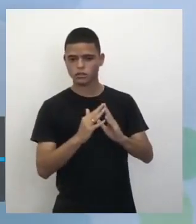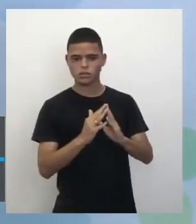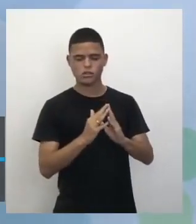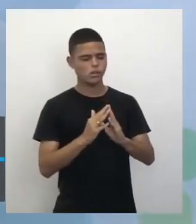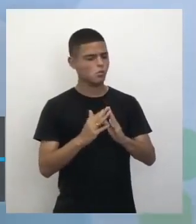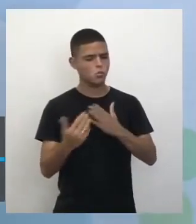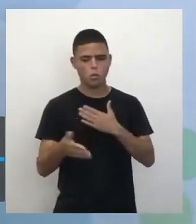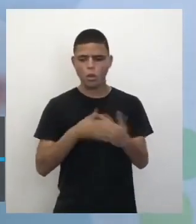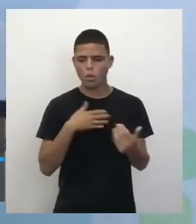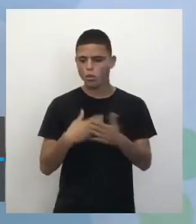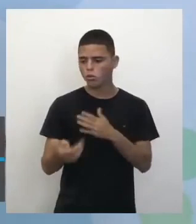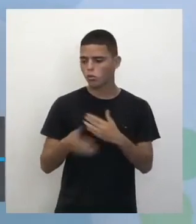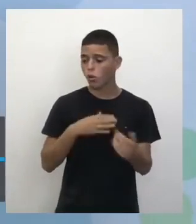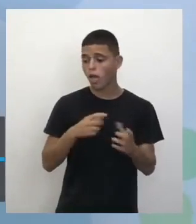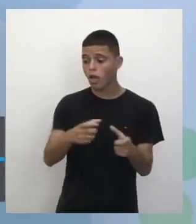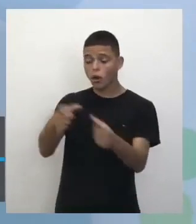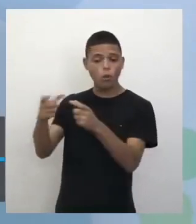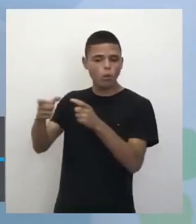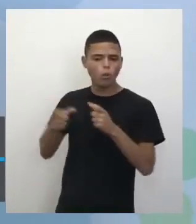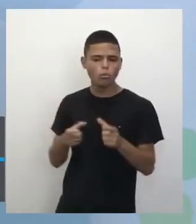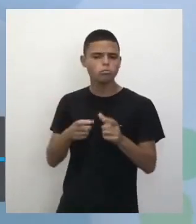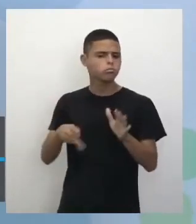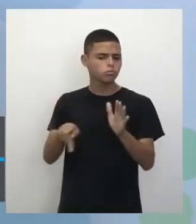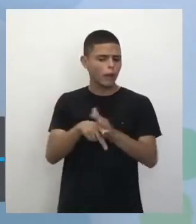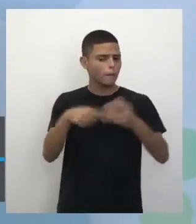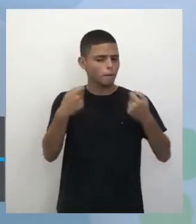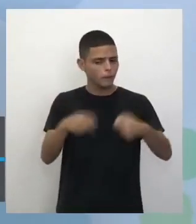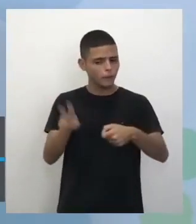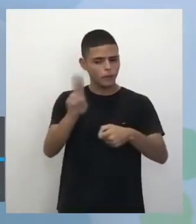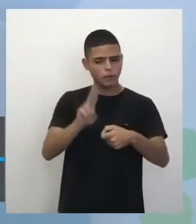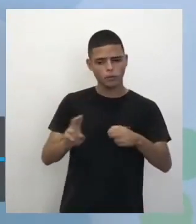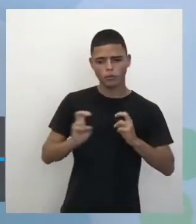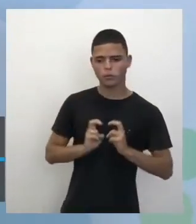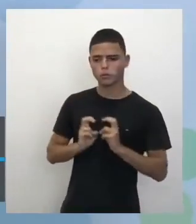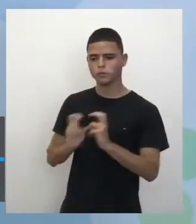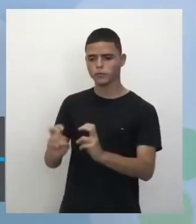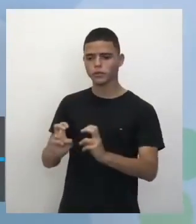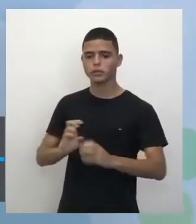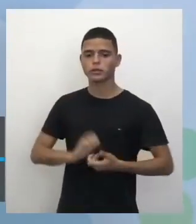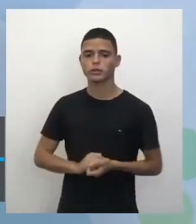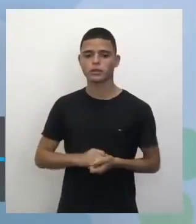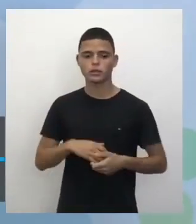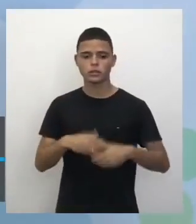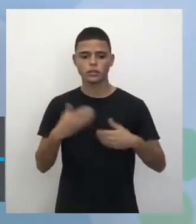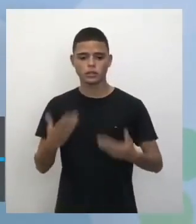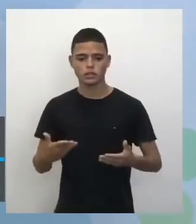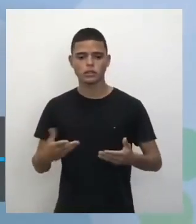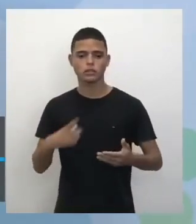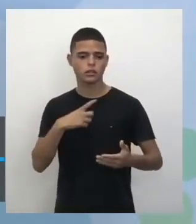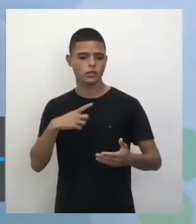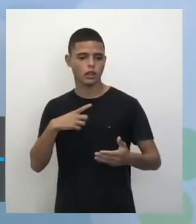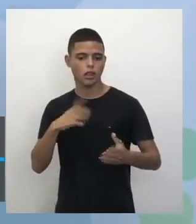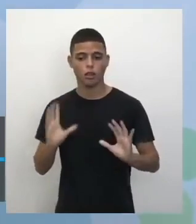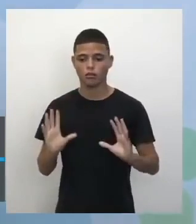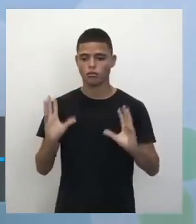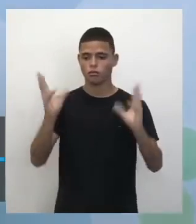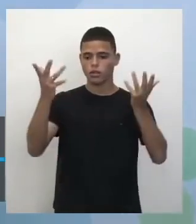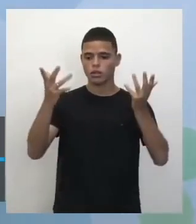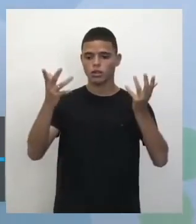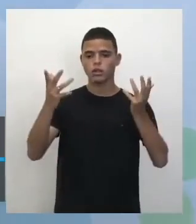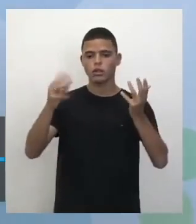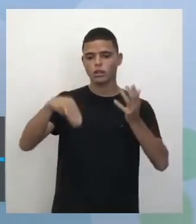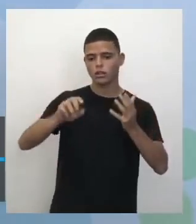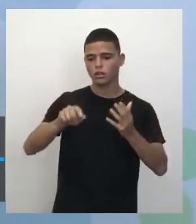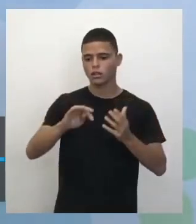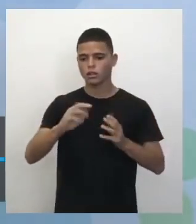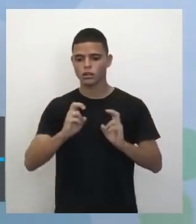é metrô. Não tem o que fazer. Ou a memória de tipo, bom, gente, a gente saiu da balada 3 horas da manhã, o metrô só abre às 4. Então a gente vai